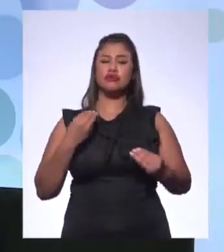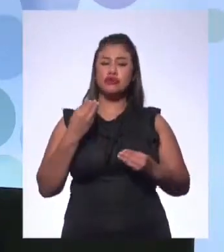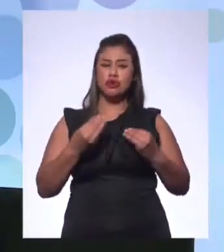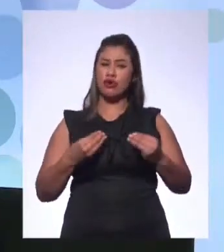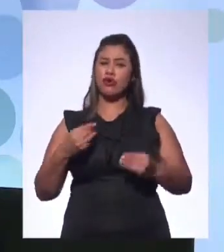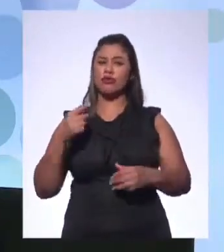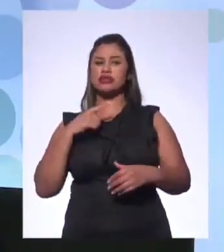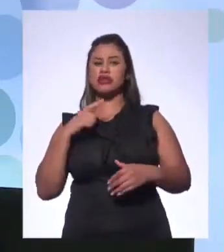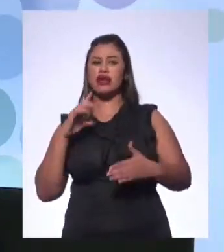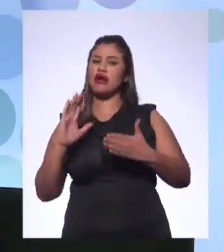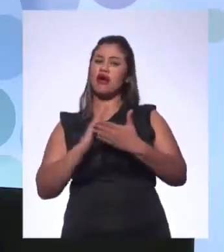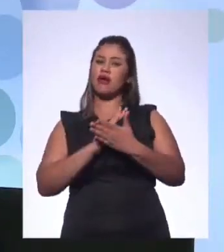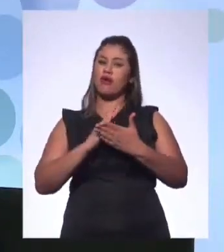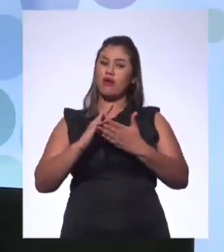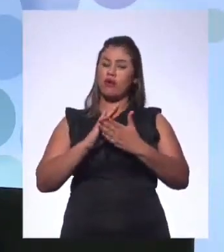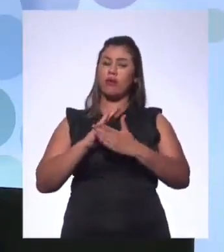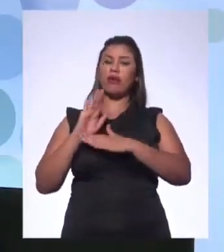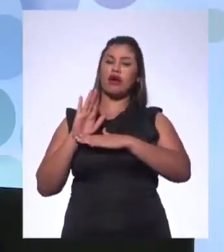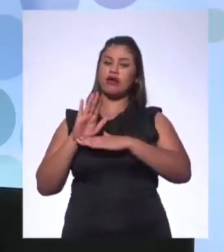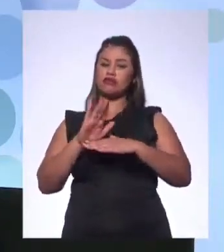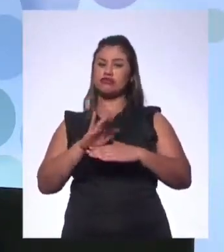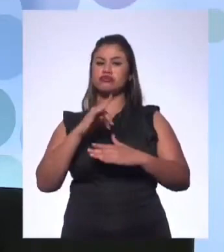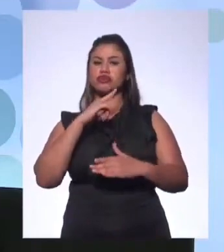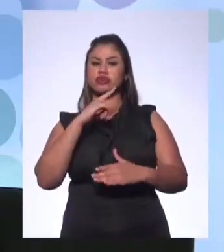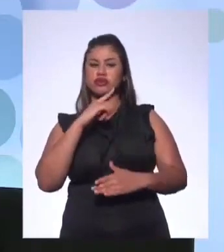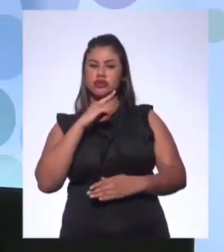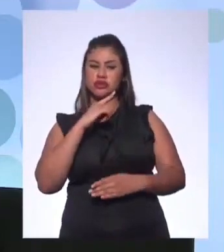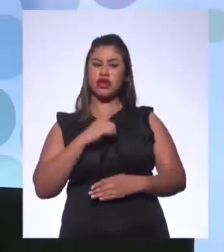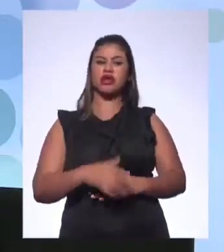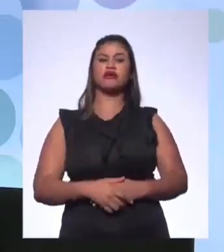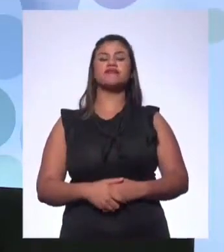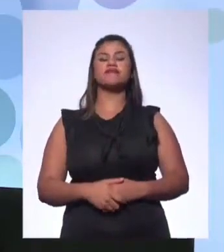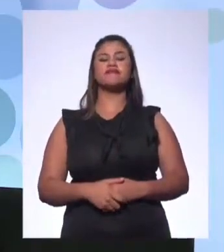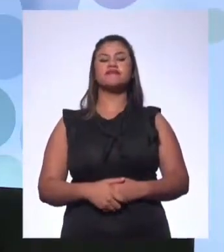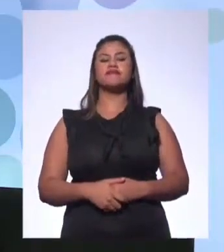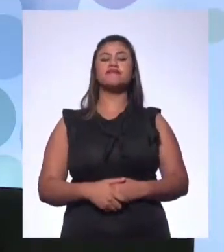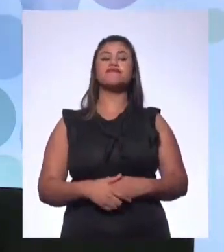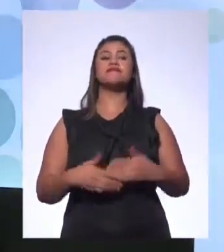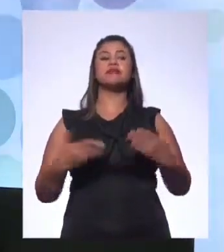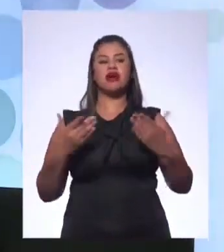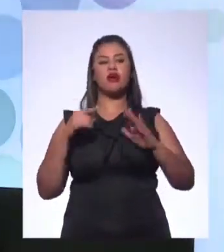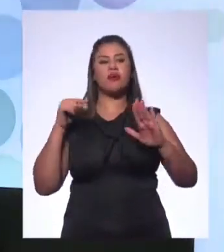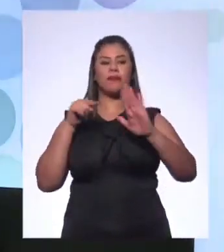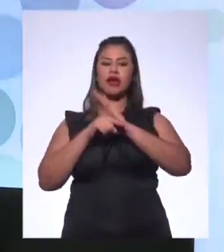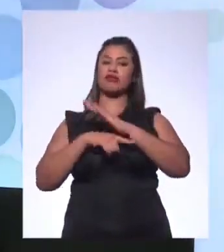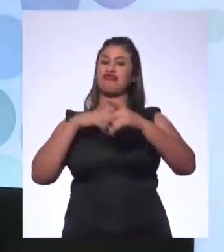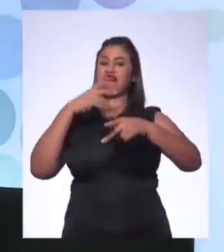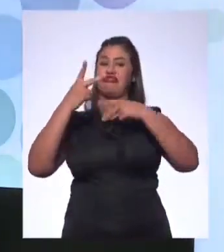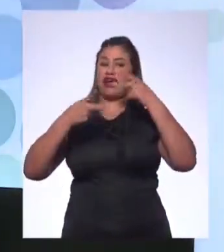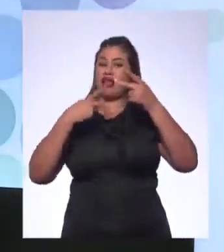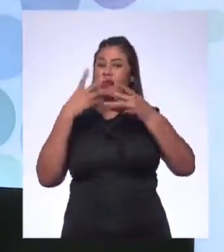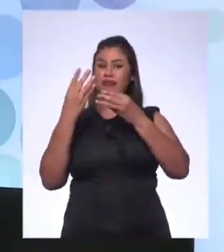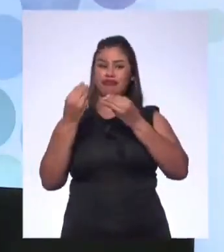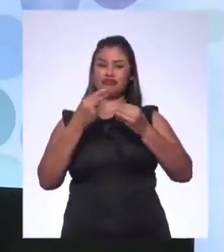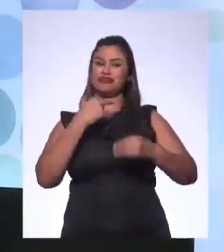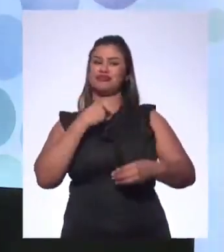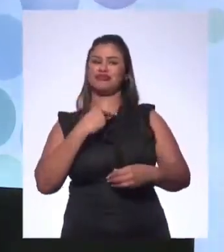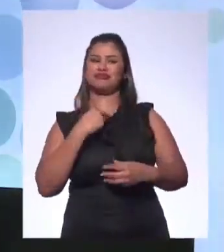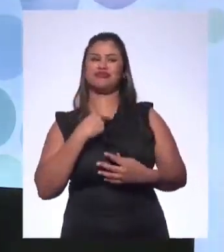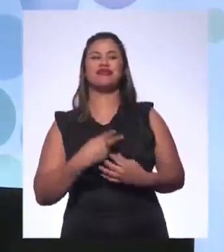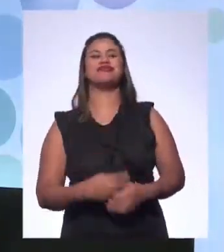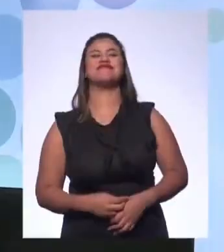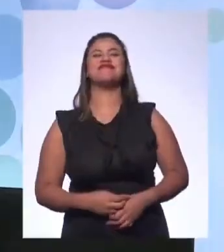algumas instituições ajudando, né? E, enfim, eu vou fazer uma pergunta, então eu não vou explicar o resto, porque senão não dá para